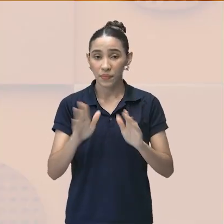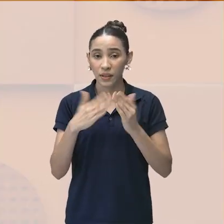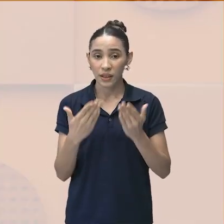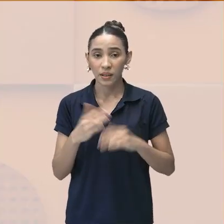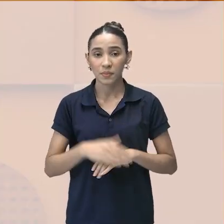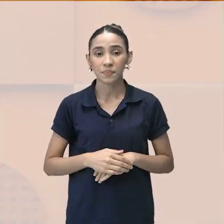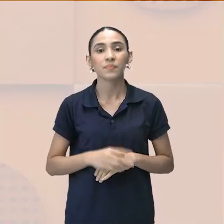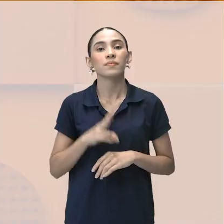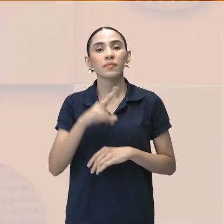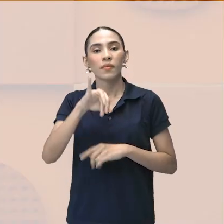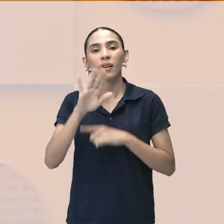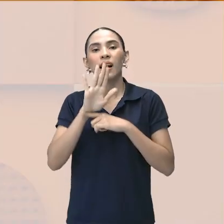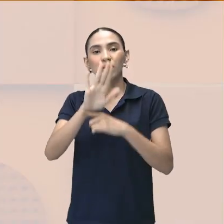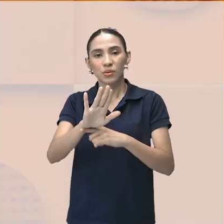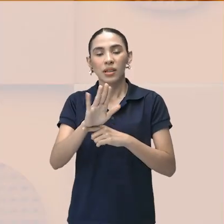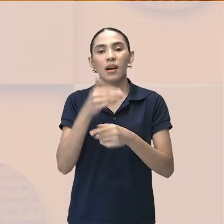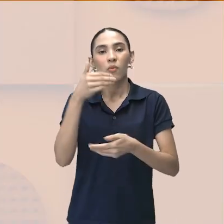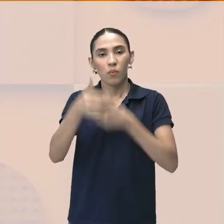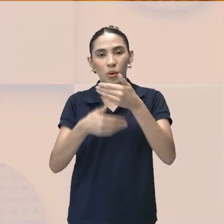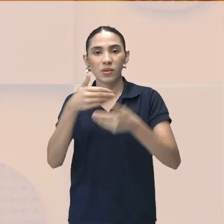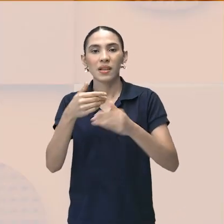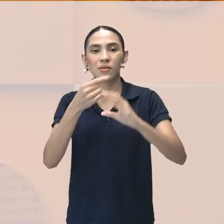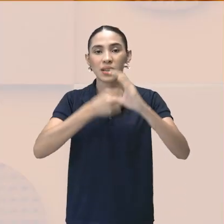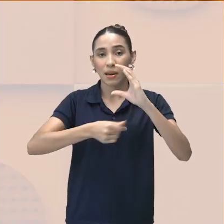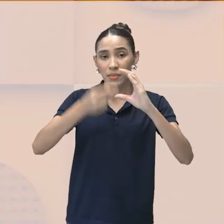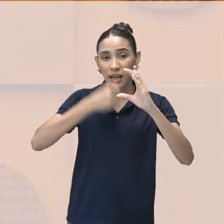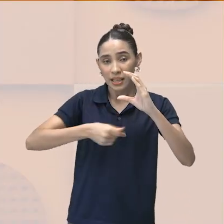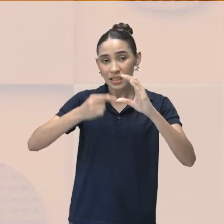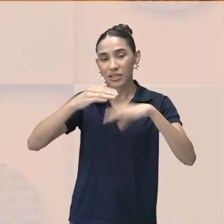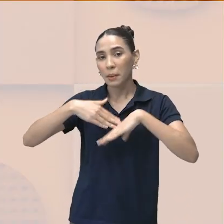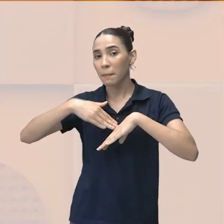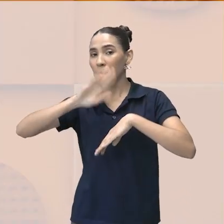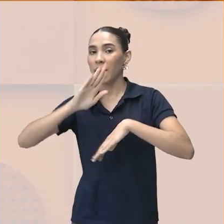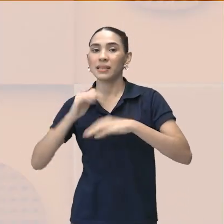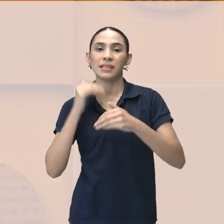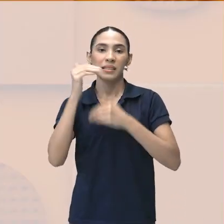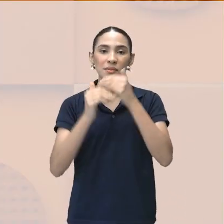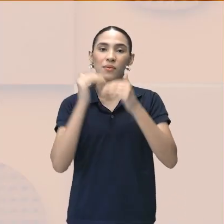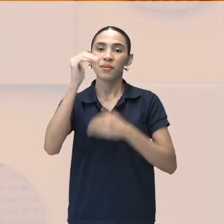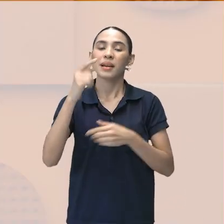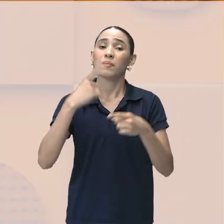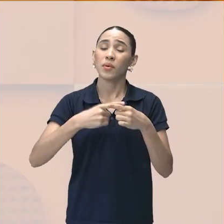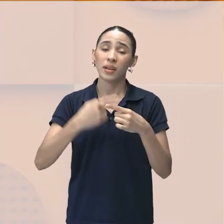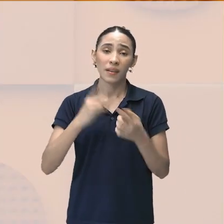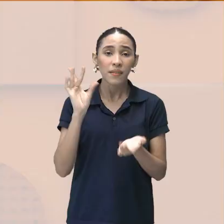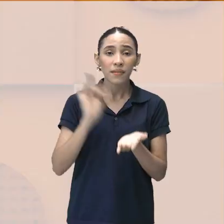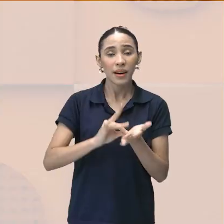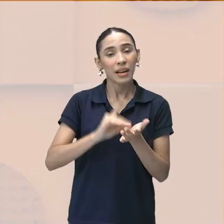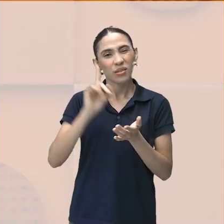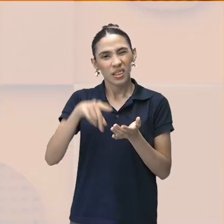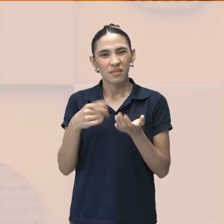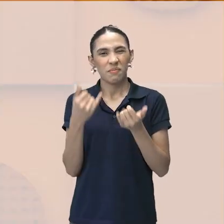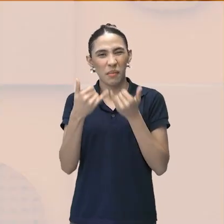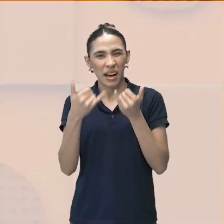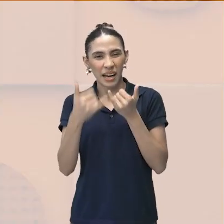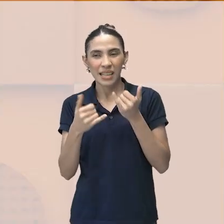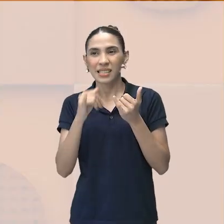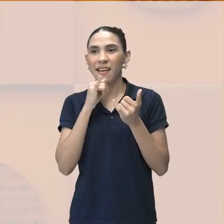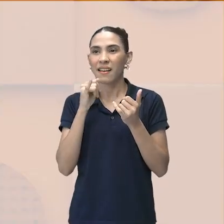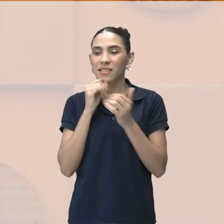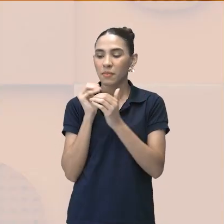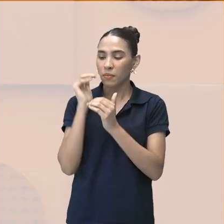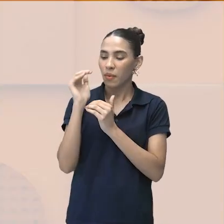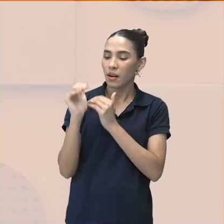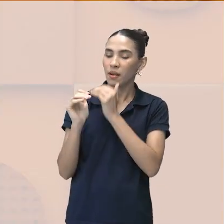isso acaba ajudando o processo capitalista a se desenvolver cada vez mais, porque realmente é como se fosse uma escadinha,